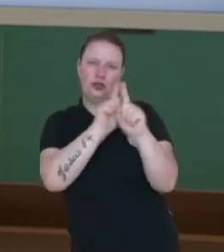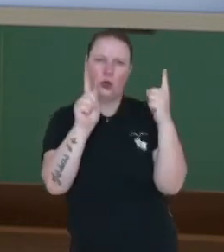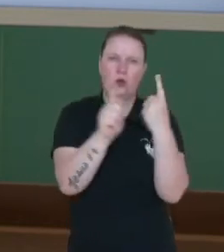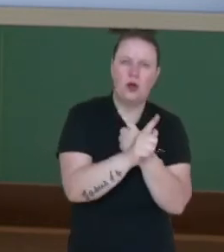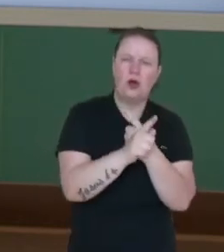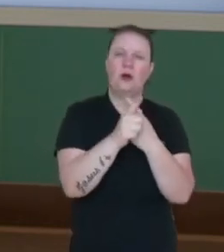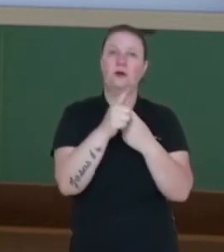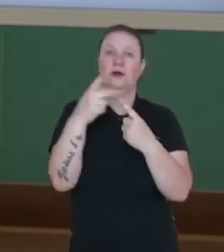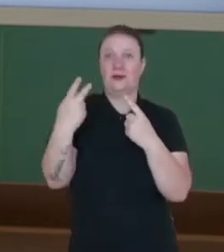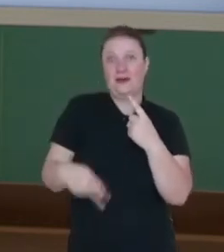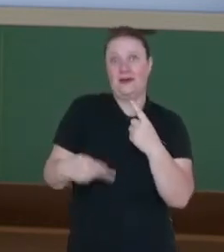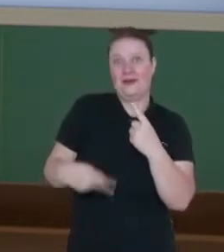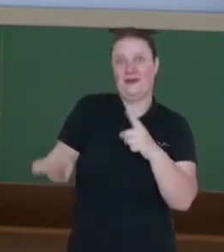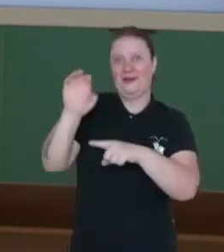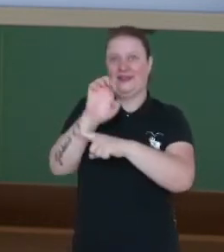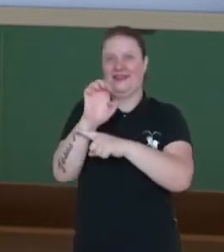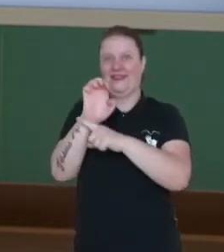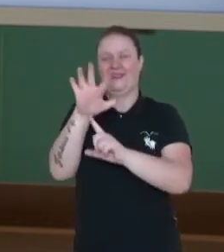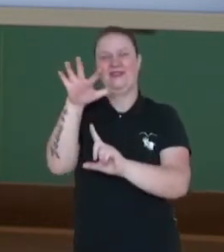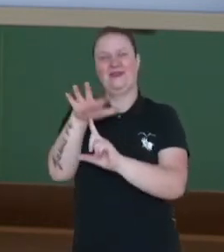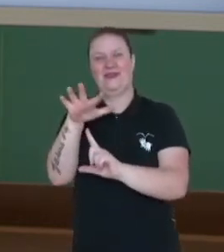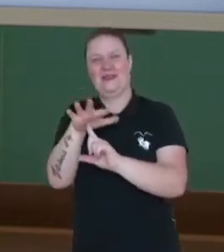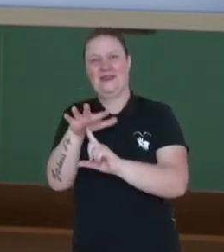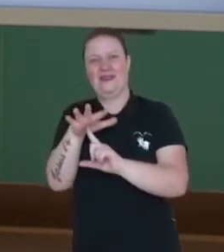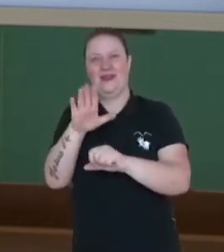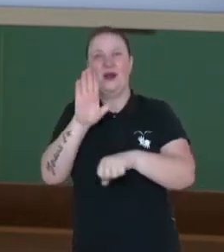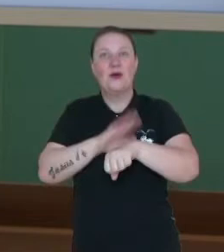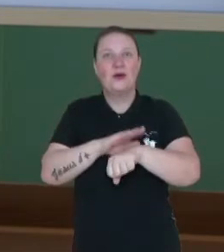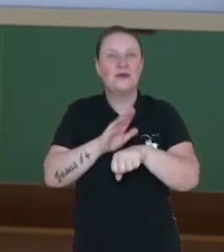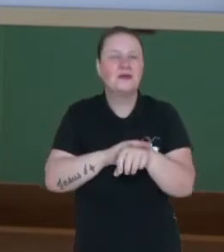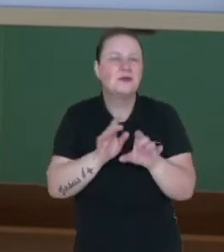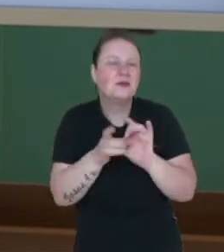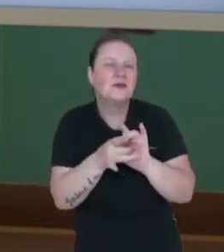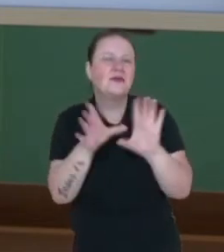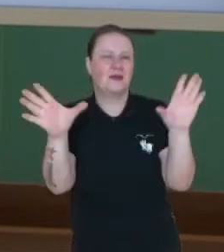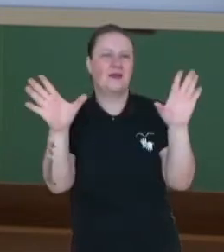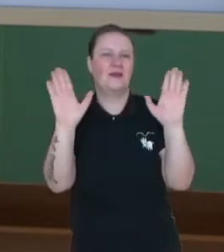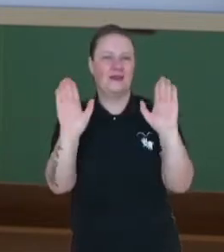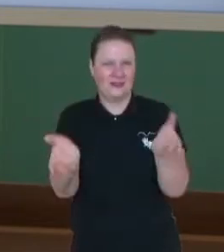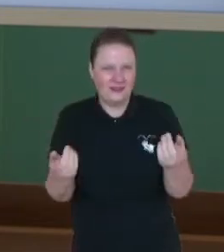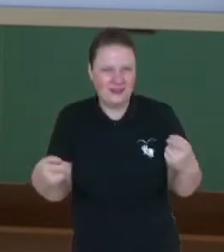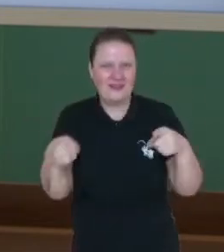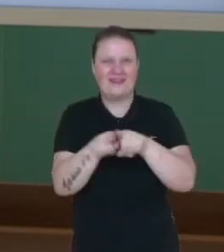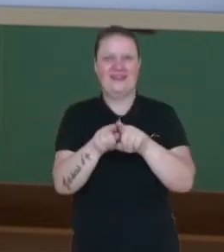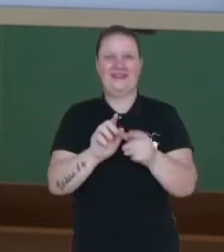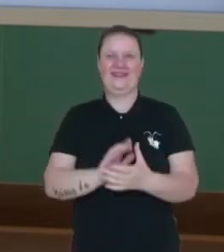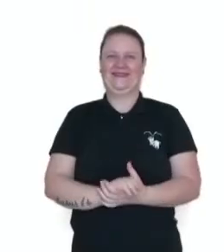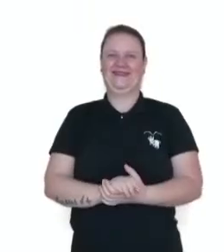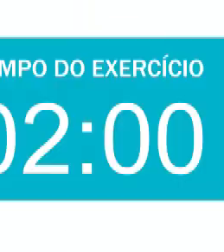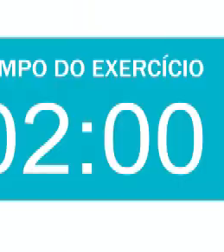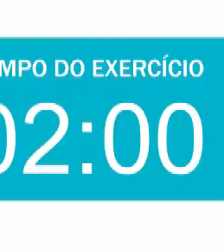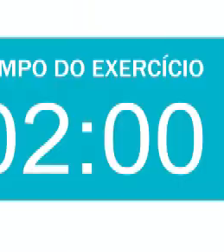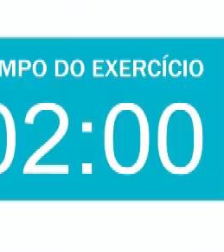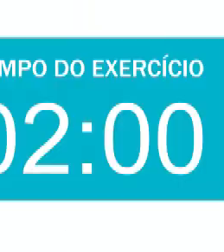do estado do Paraná. Vou deixar aquele tempo na tela e voltamos com a correção.